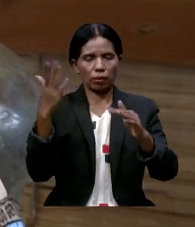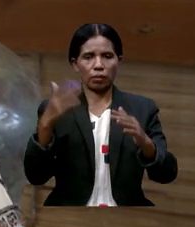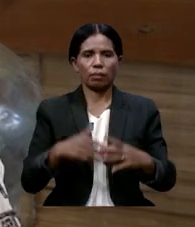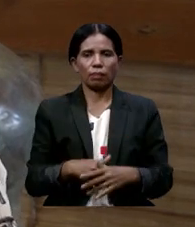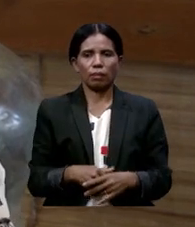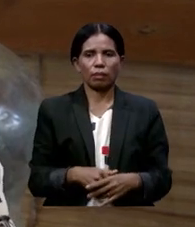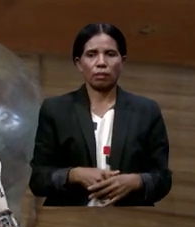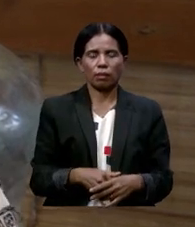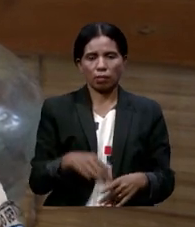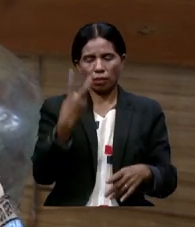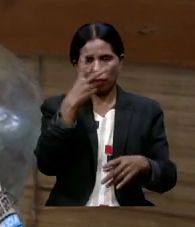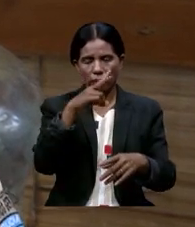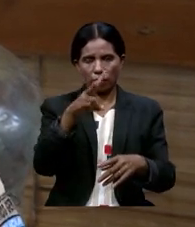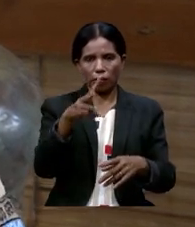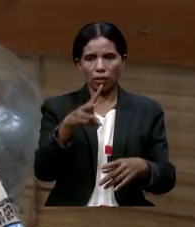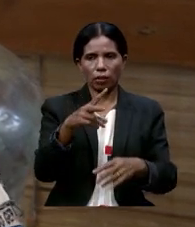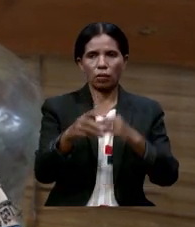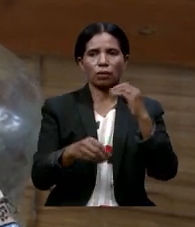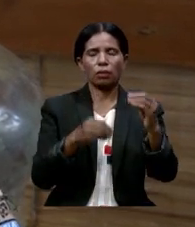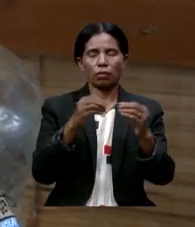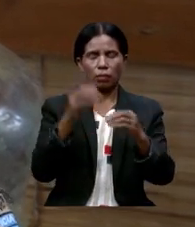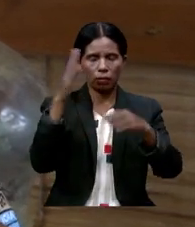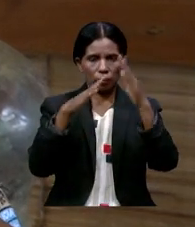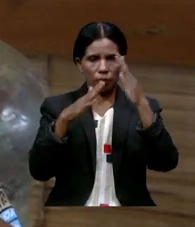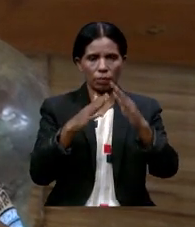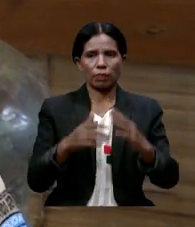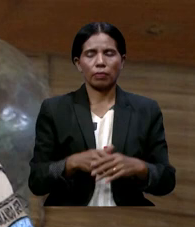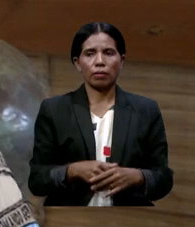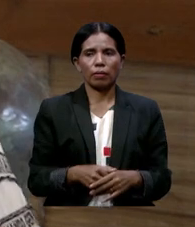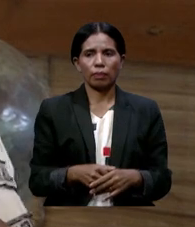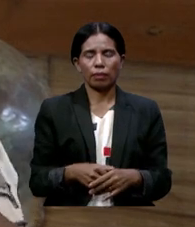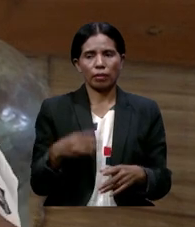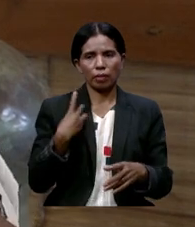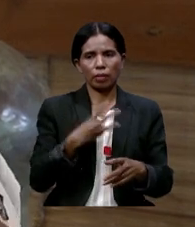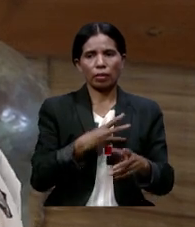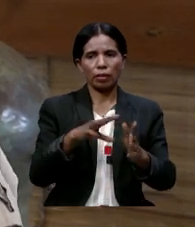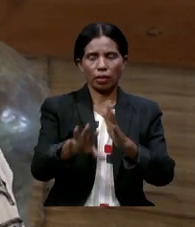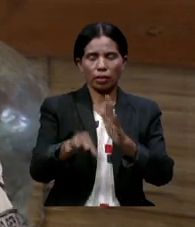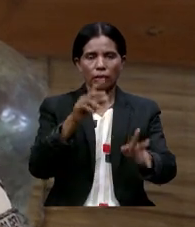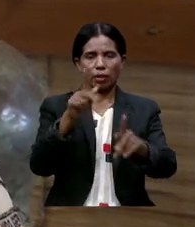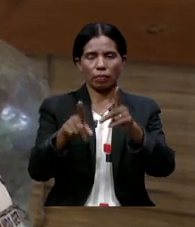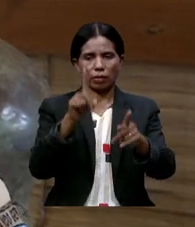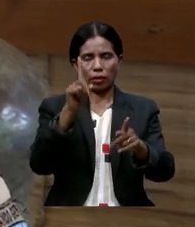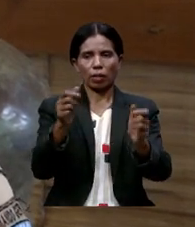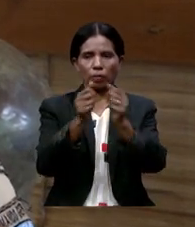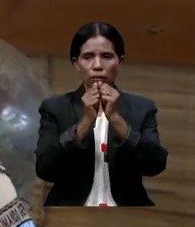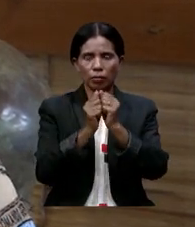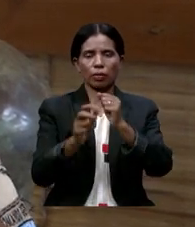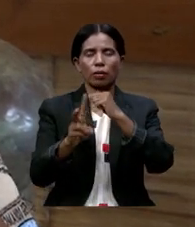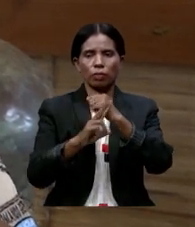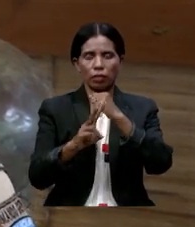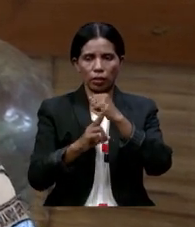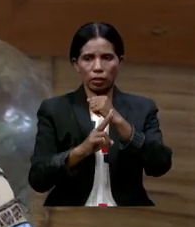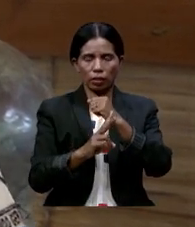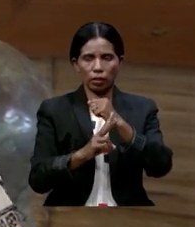reta informação quando ba acontecimentos ne rasi e ita consegue reta no ida ne cidadão ida ne mesmo hamuto ko vítima ne mesmo